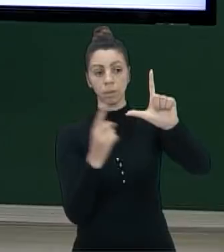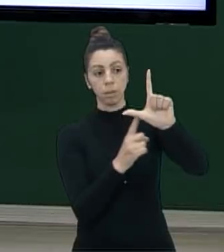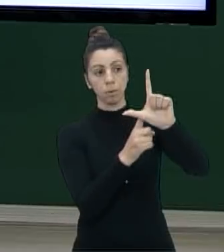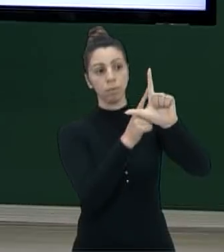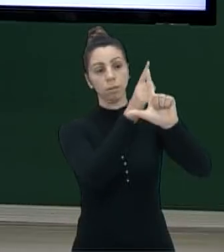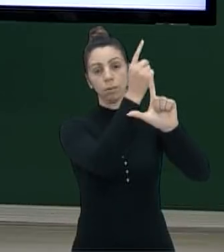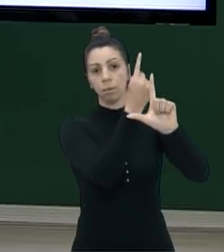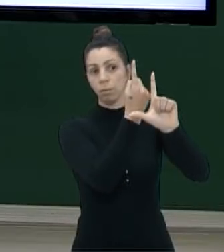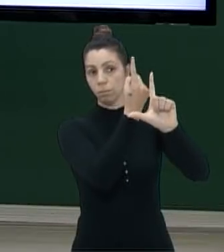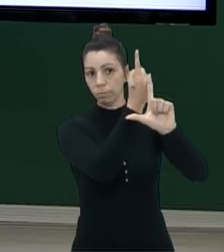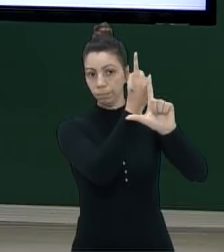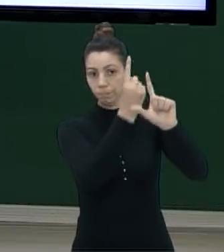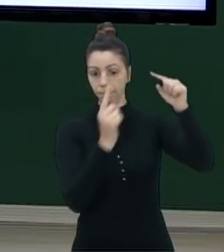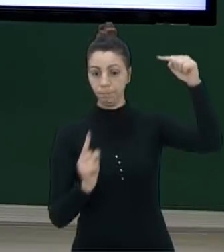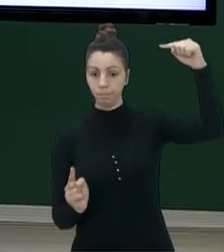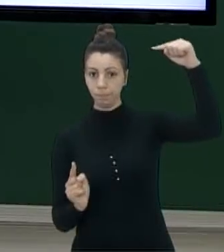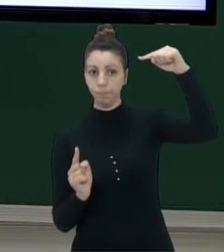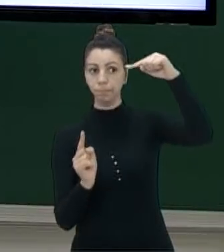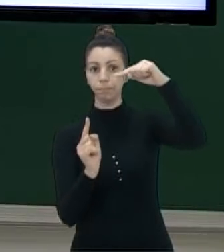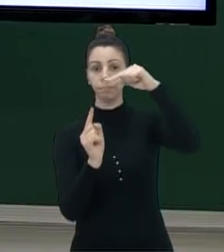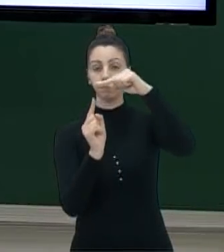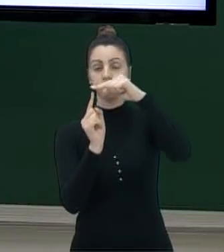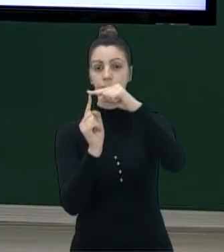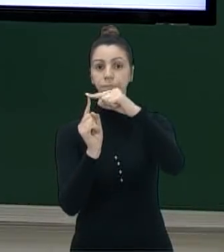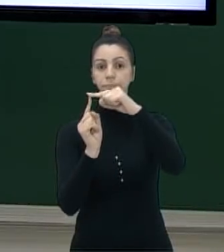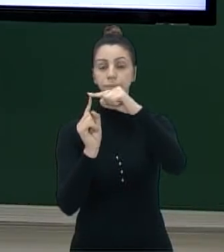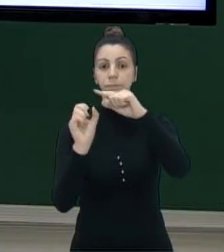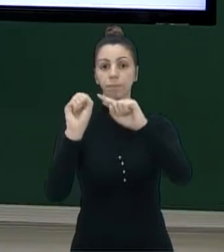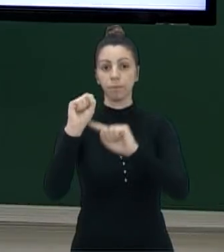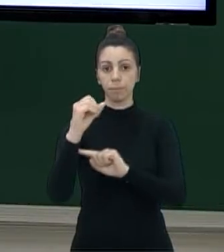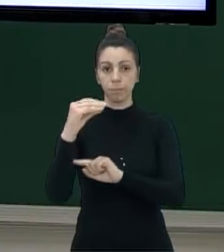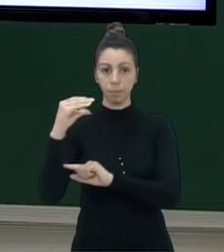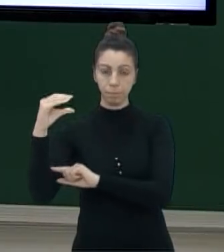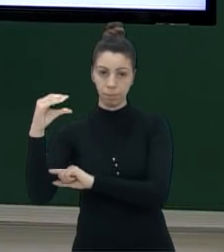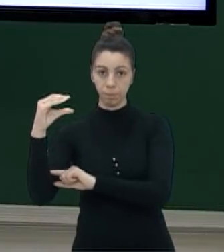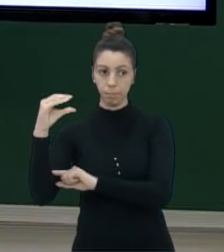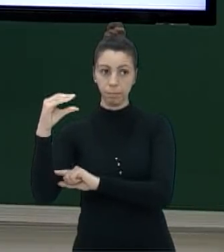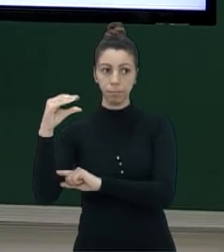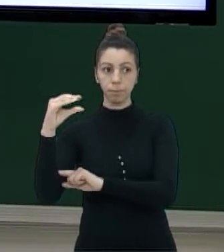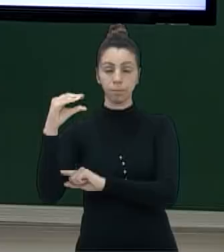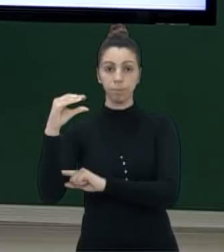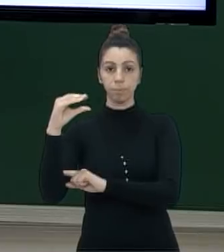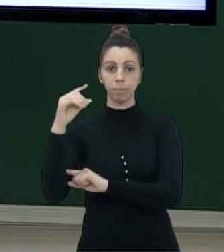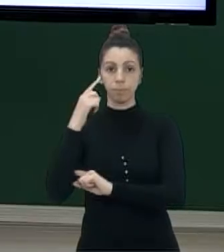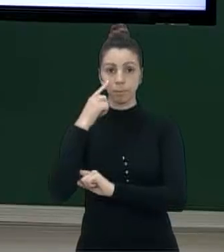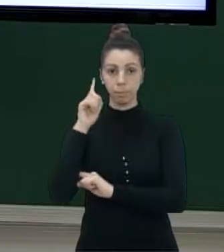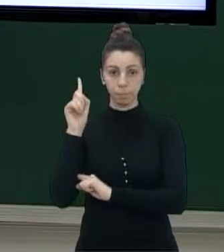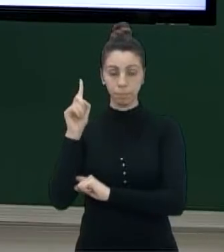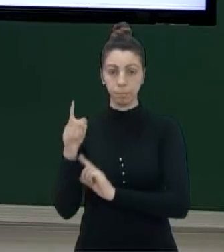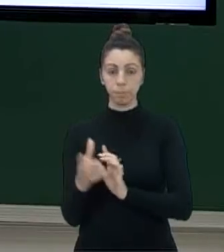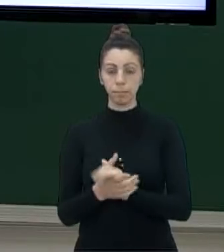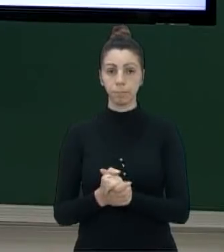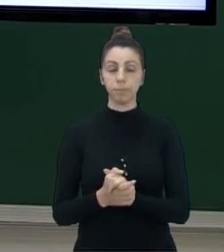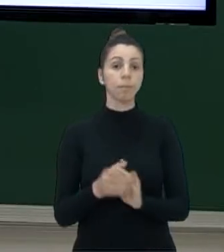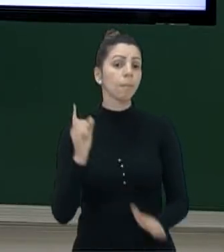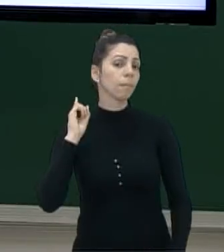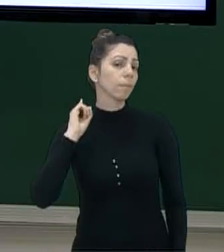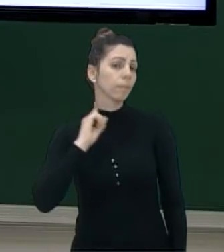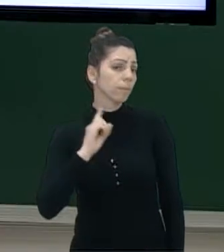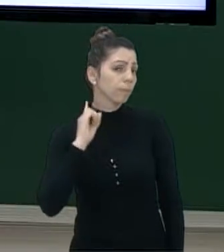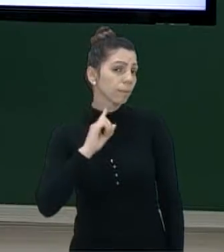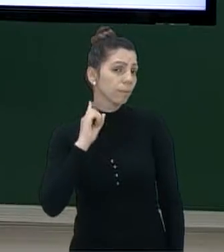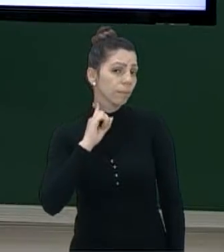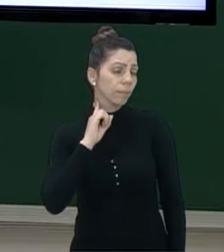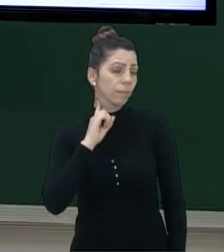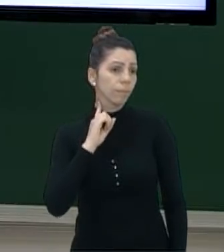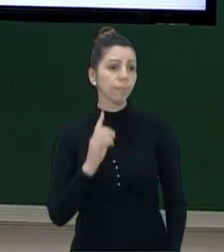vai marcar ali Santa Catarina 4 e 1. Ele se encontra aqui, ó. Minas Gerais,